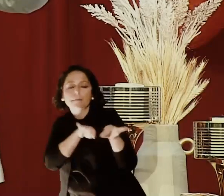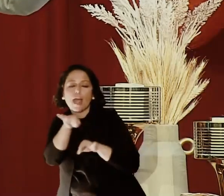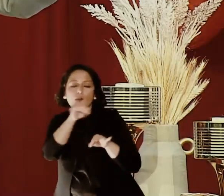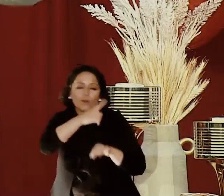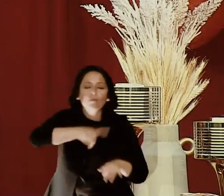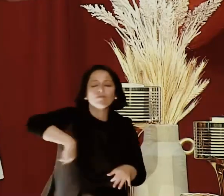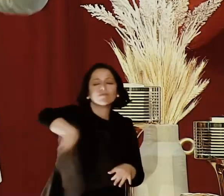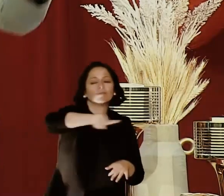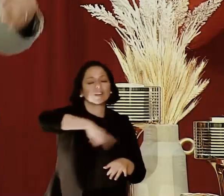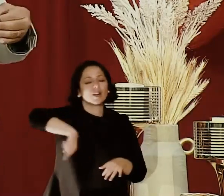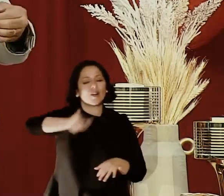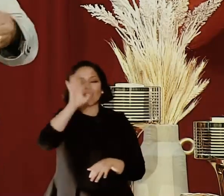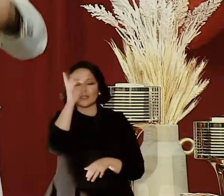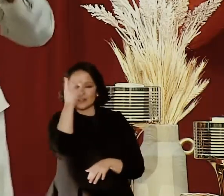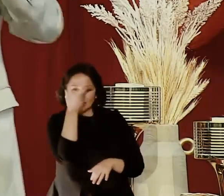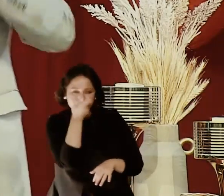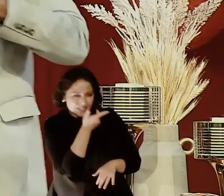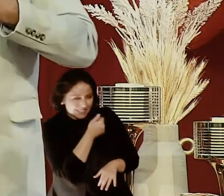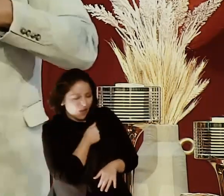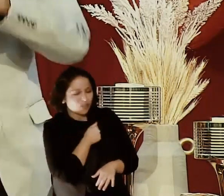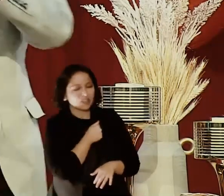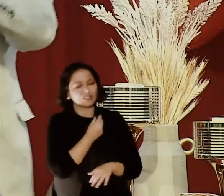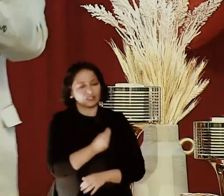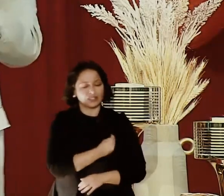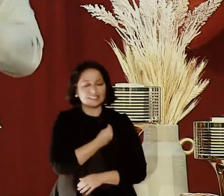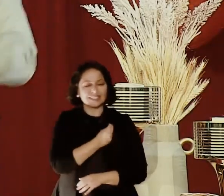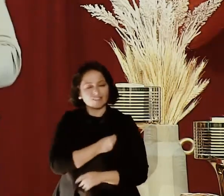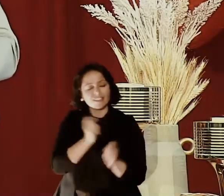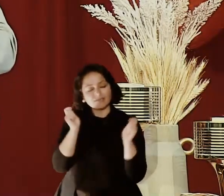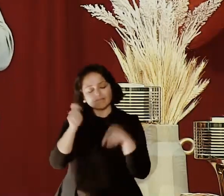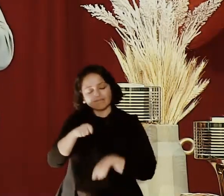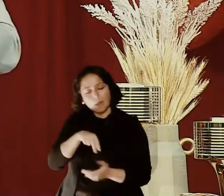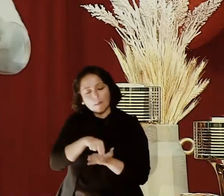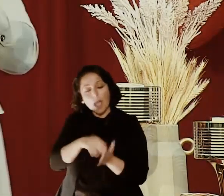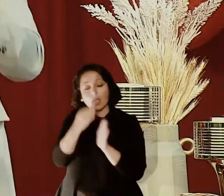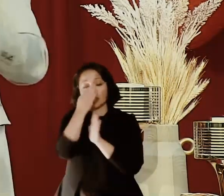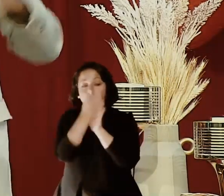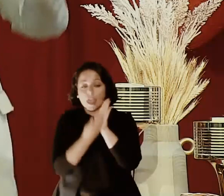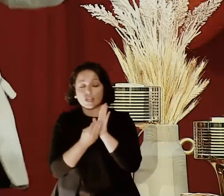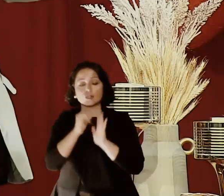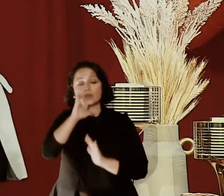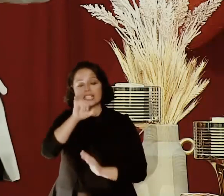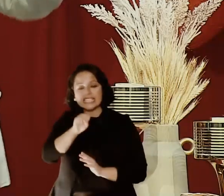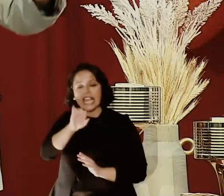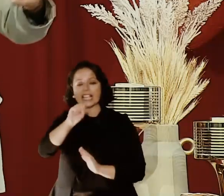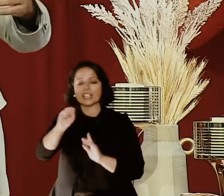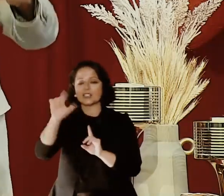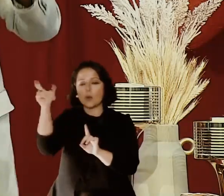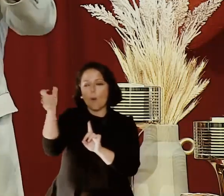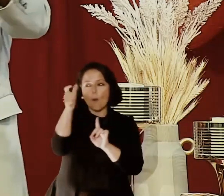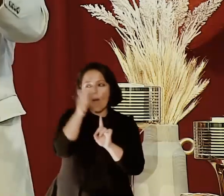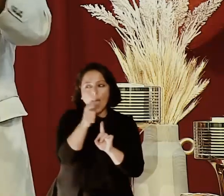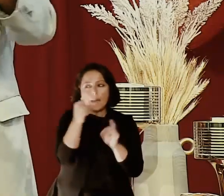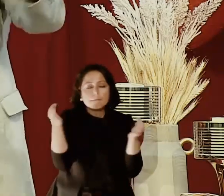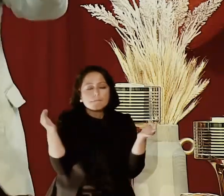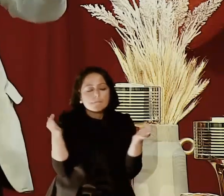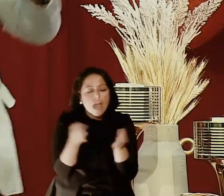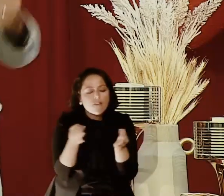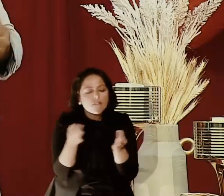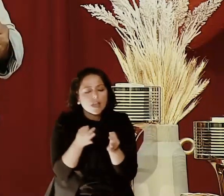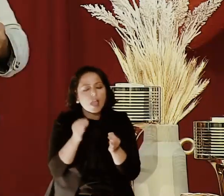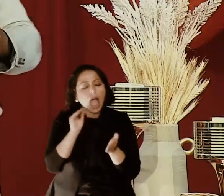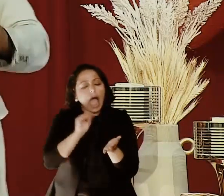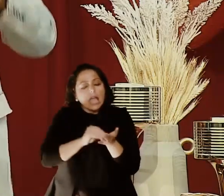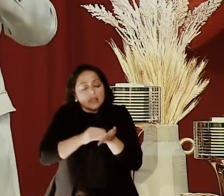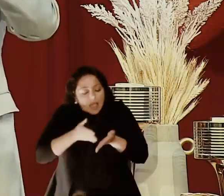para nós, o Salvador, para nós, ainda aqui no texto de Isaías, um rei perfeito, um menino que ainda